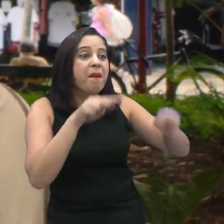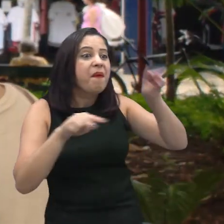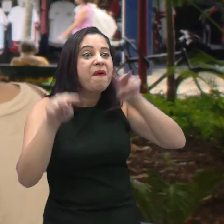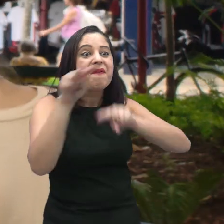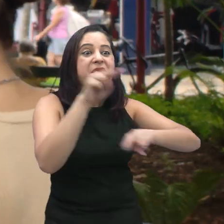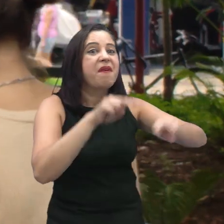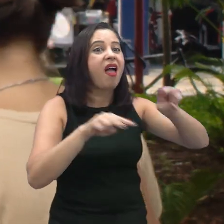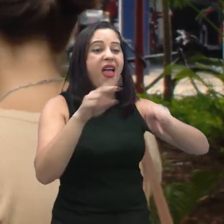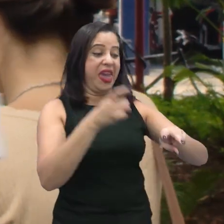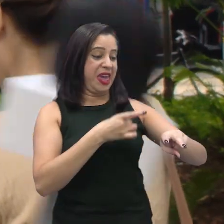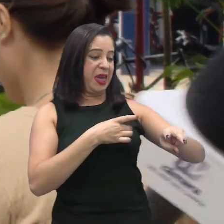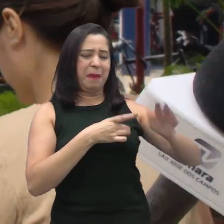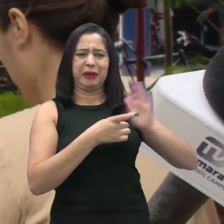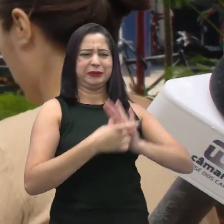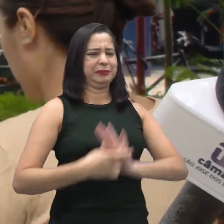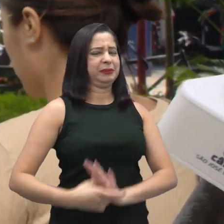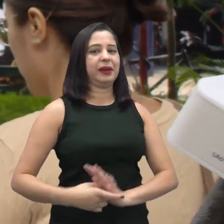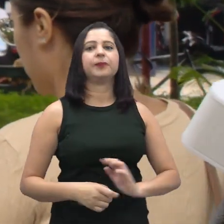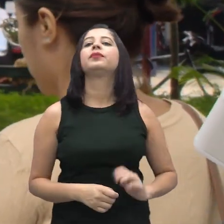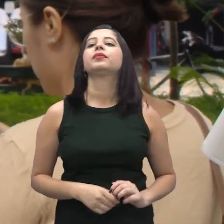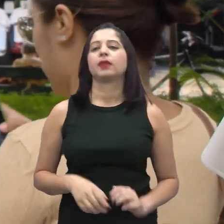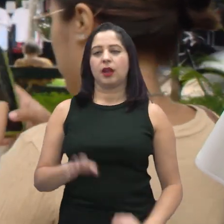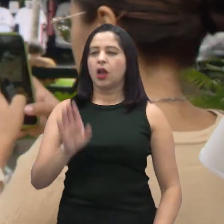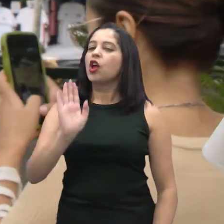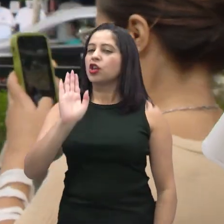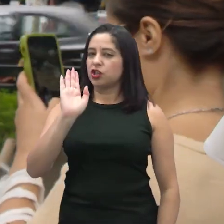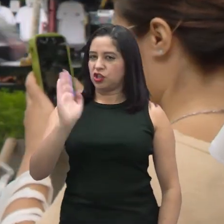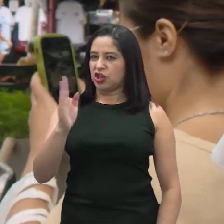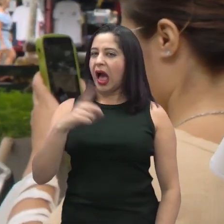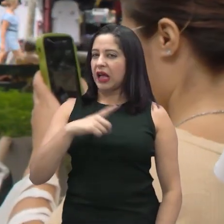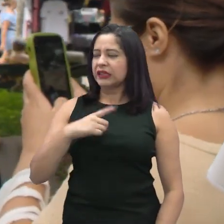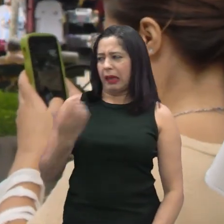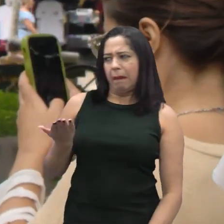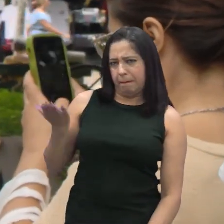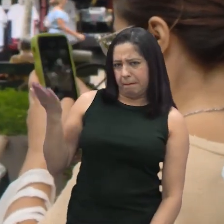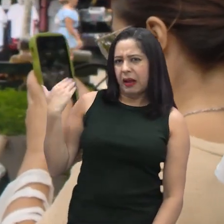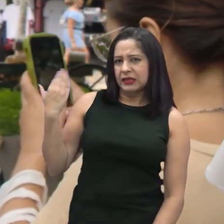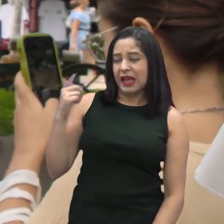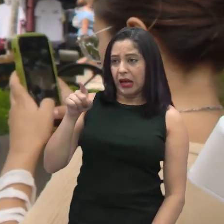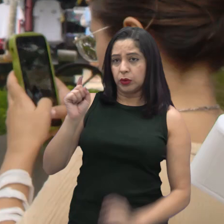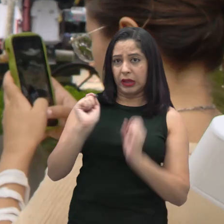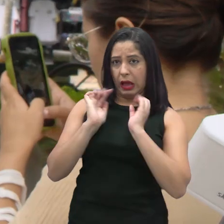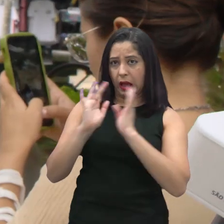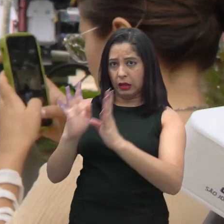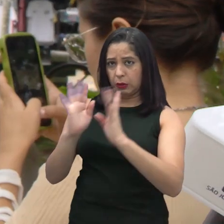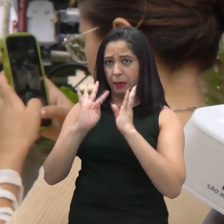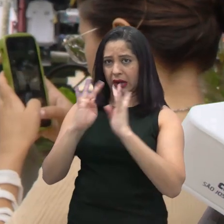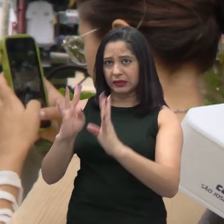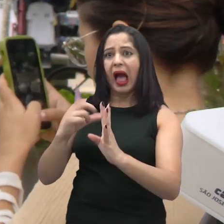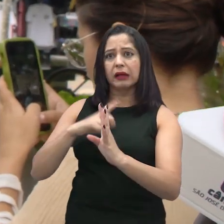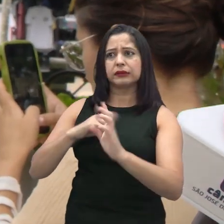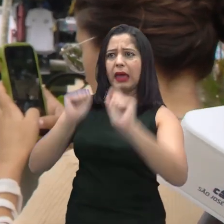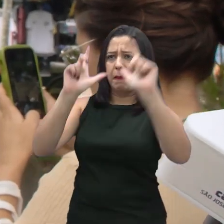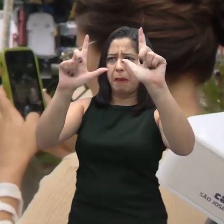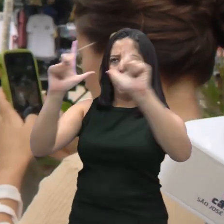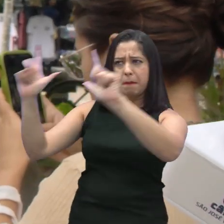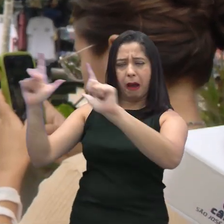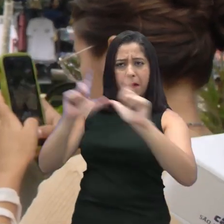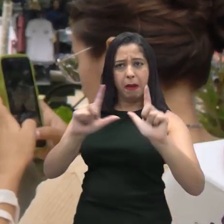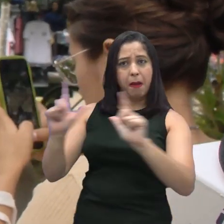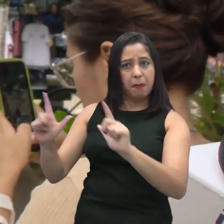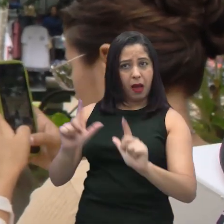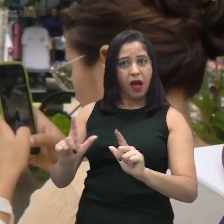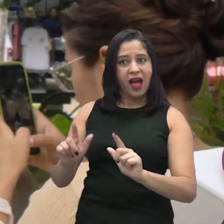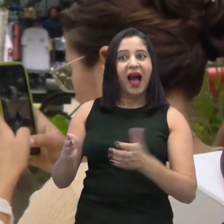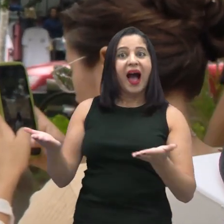visitar os espaços expositivos, né? E eu comentei que não foi a primeira vez, porque já teve uma outra edição que rolou no Parque da Cidade, né? E aí, quer dizer, foi uma coisa